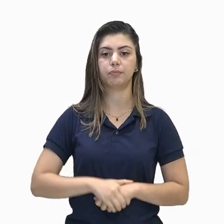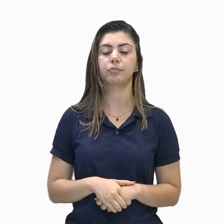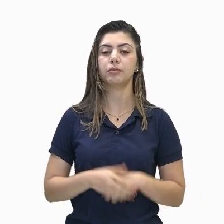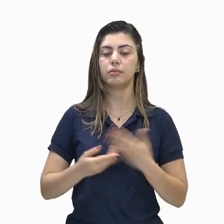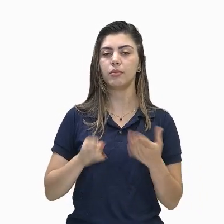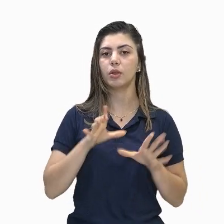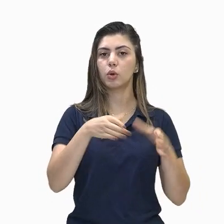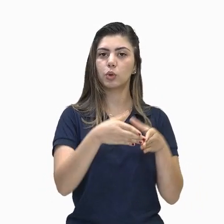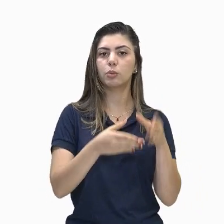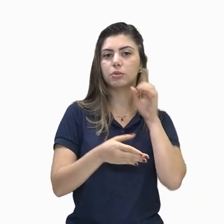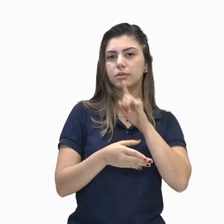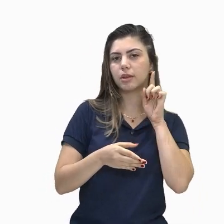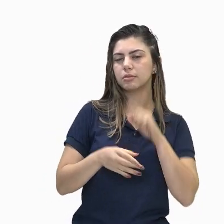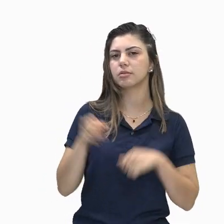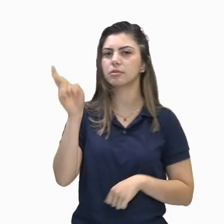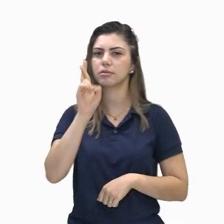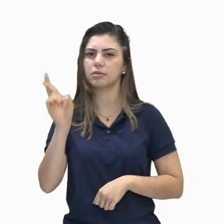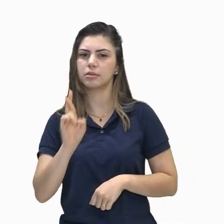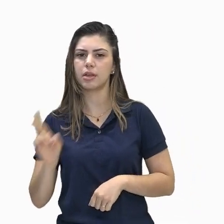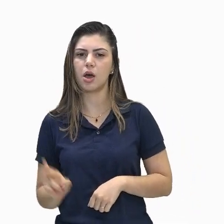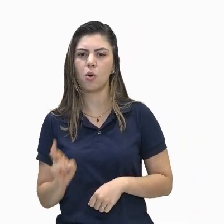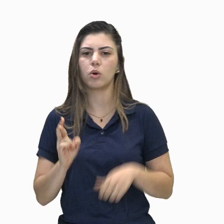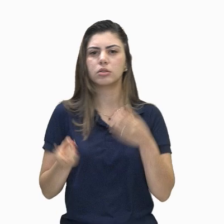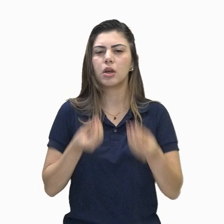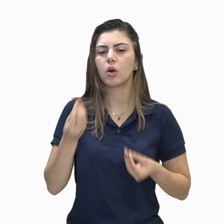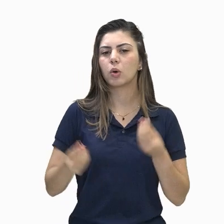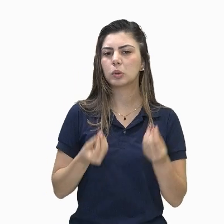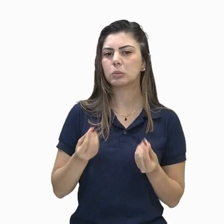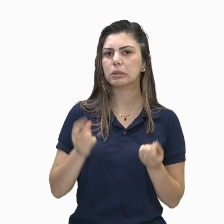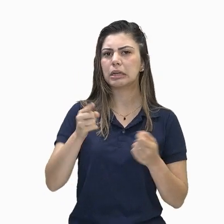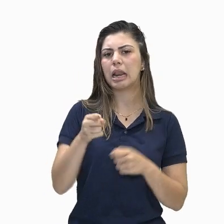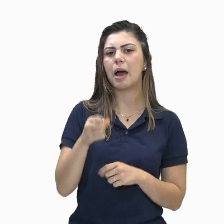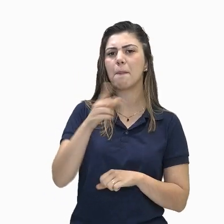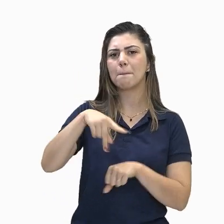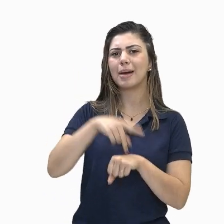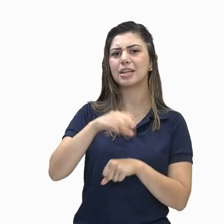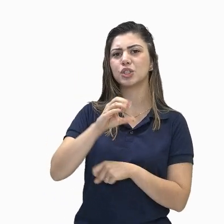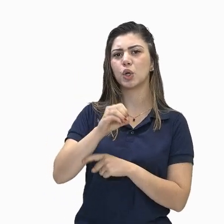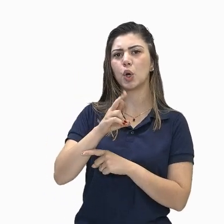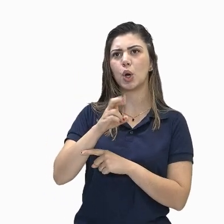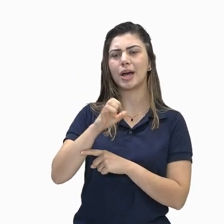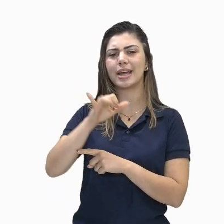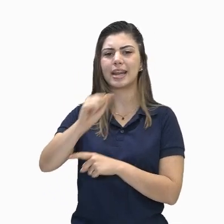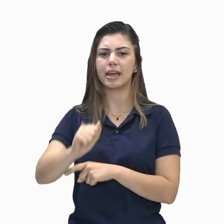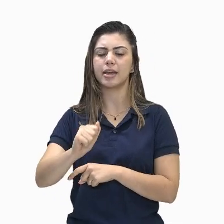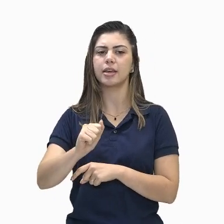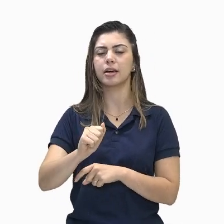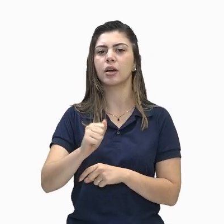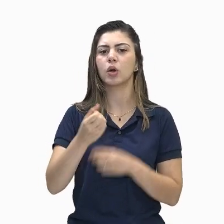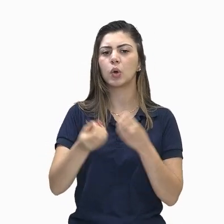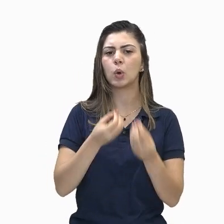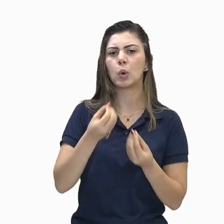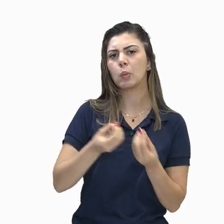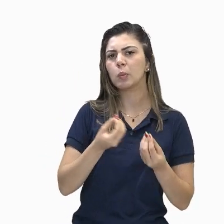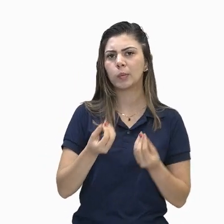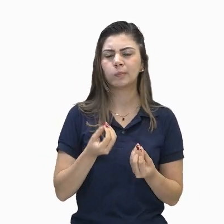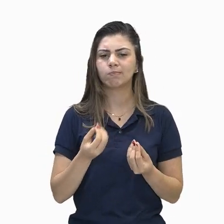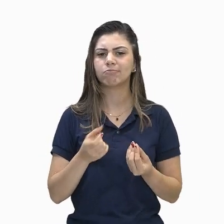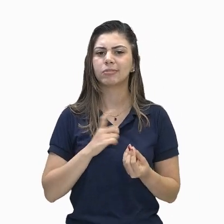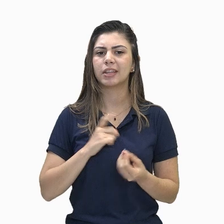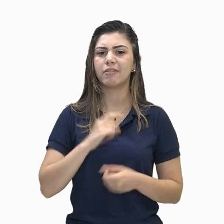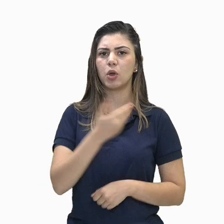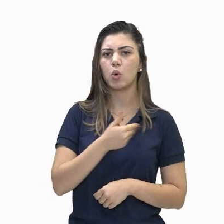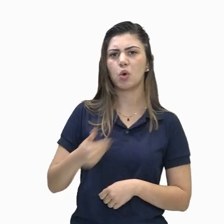Estados Unidos e da União Soviética acabam deixando a Coreia e se mantém ali um governo